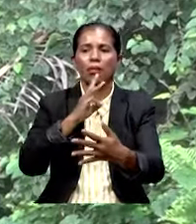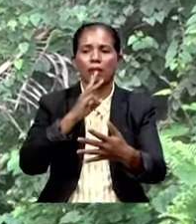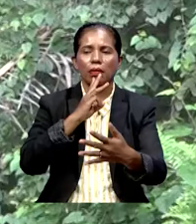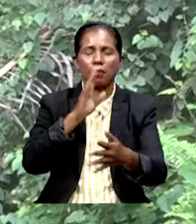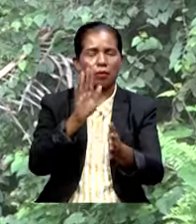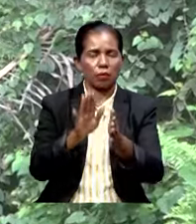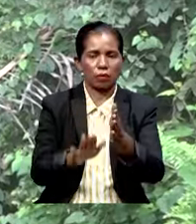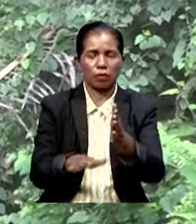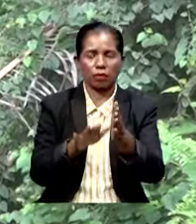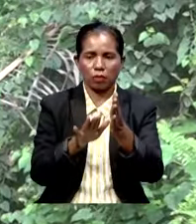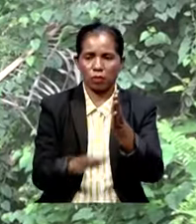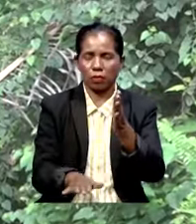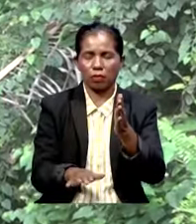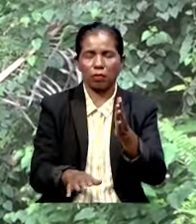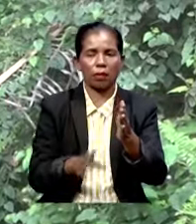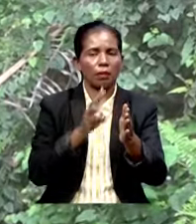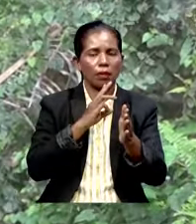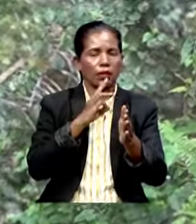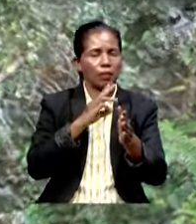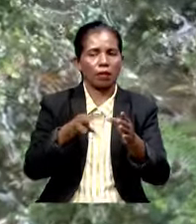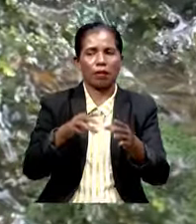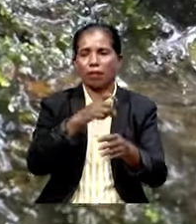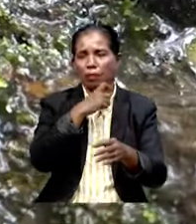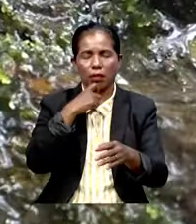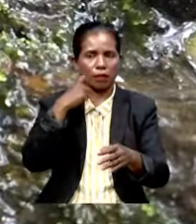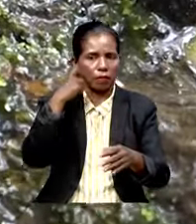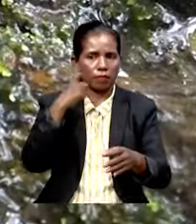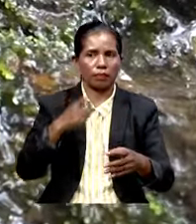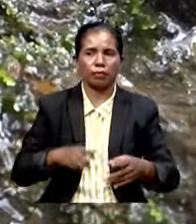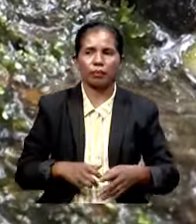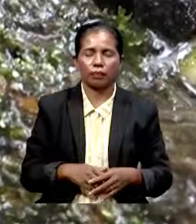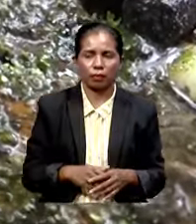menos daudaung ona no be matambalun nebe maranona.